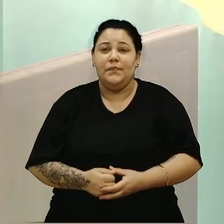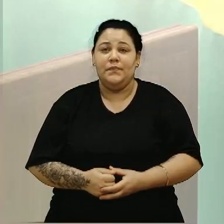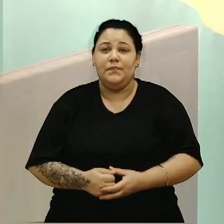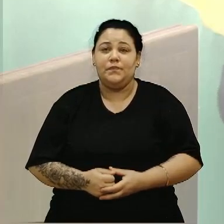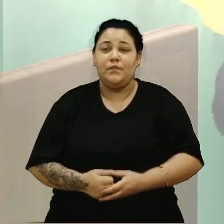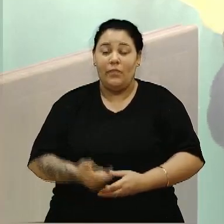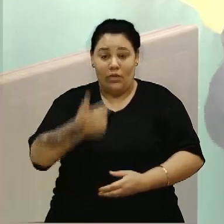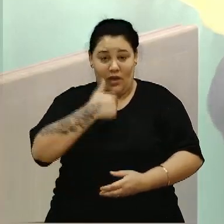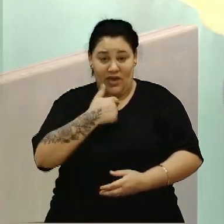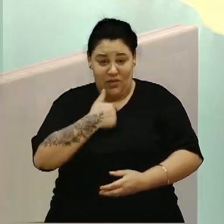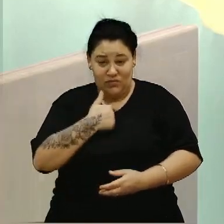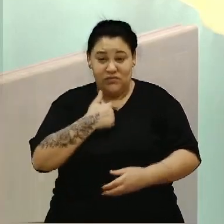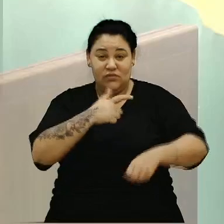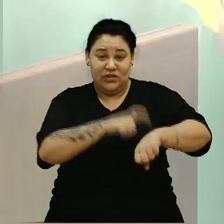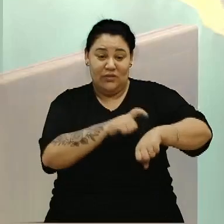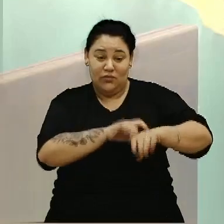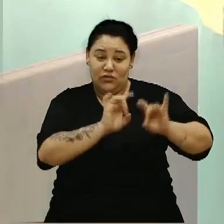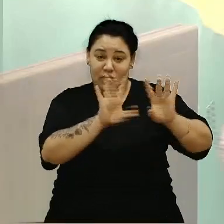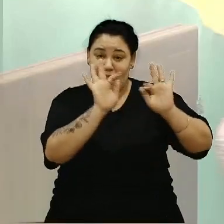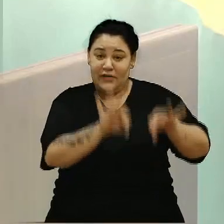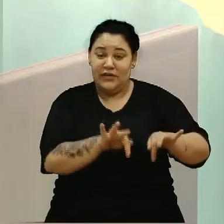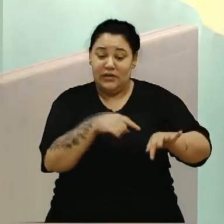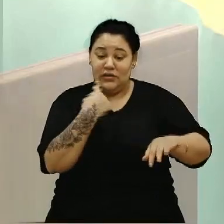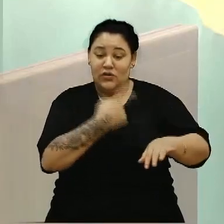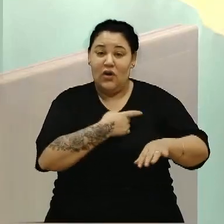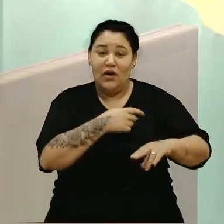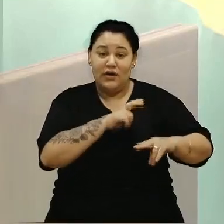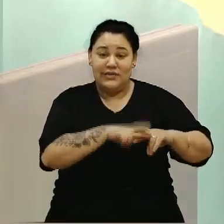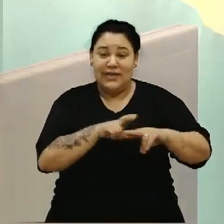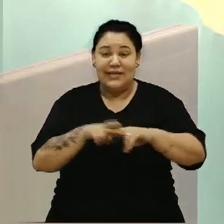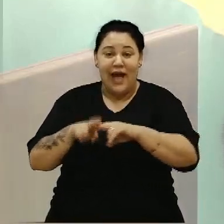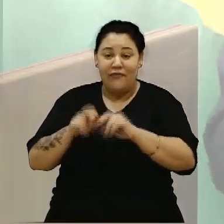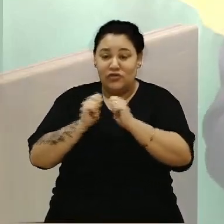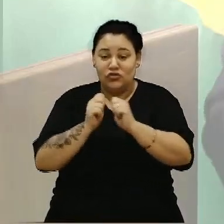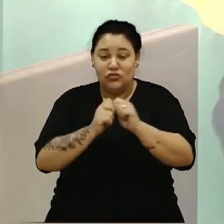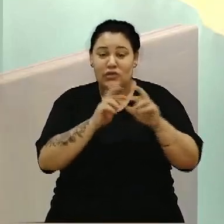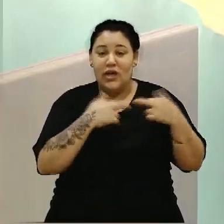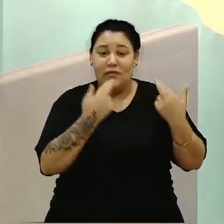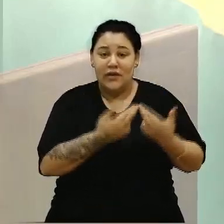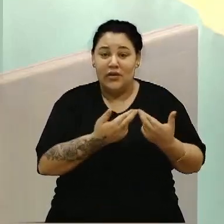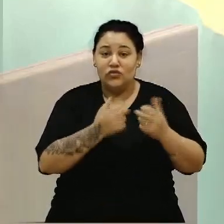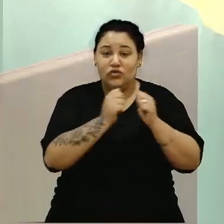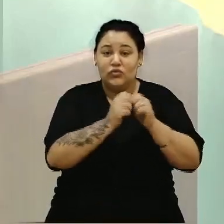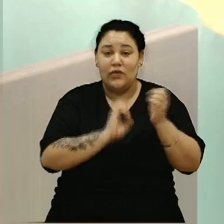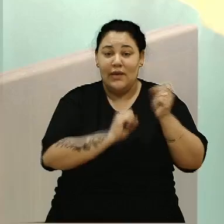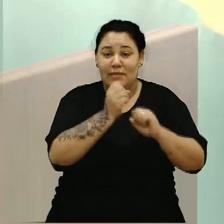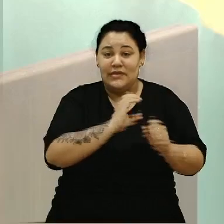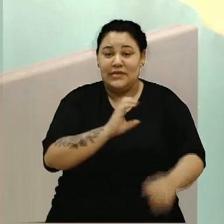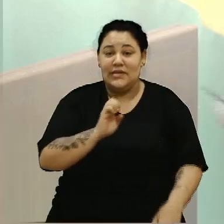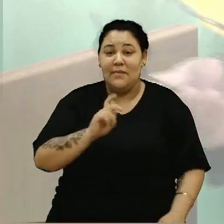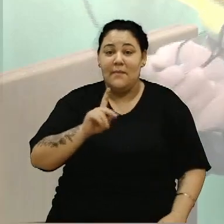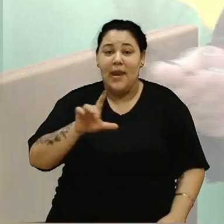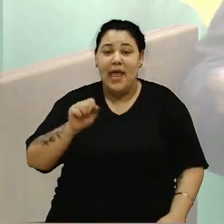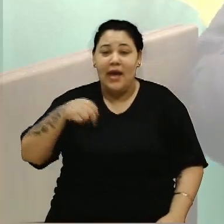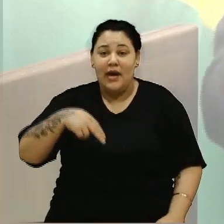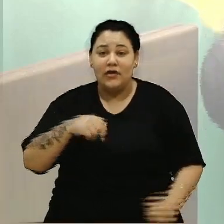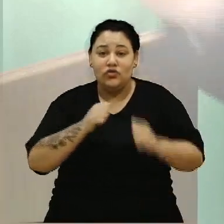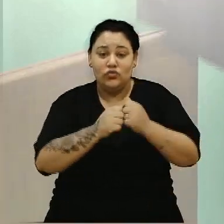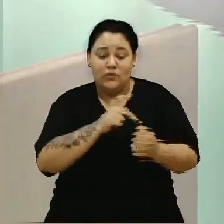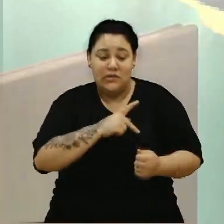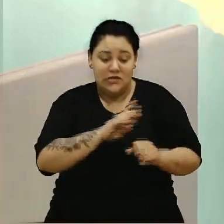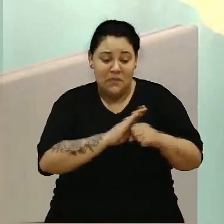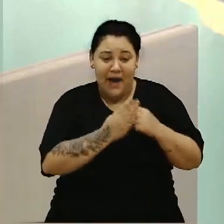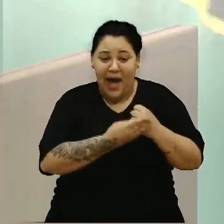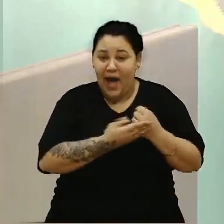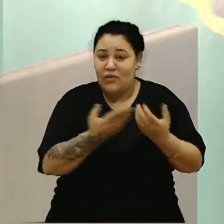Eu sou do tempo, só para encerrar, de que nós sentávamos com a CEPLAN, junto com o presidente de bairro, e decidia. Hoje eu não sei, a CEPLAN